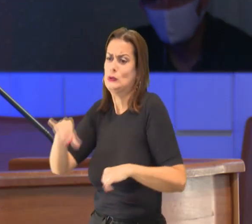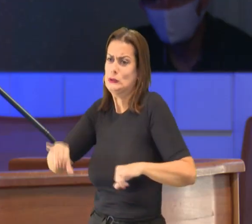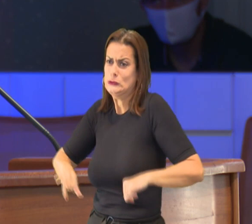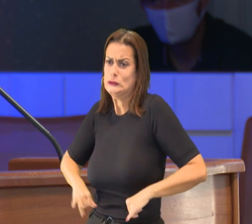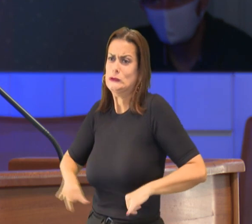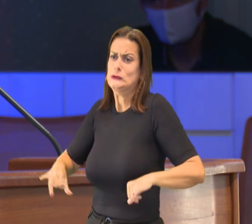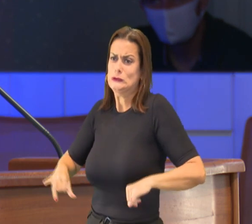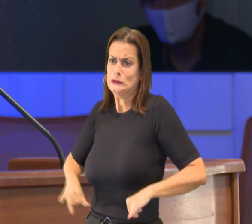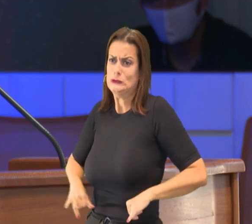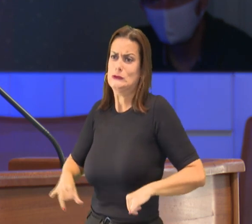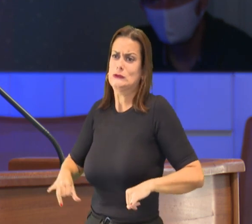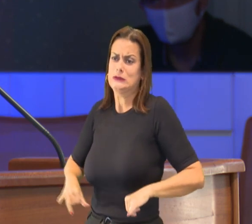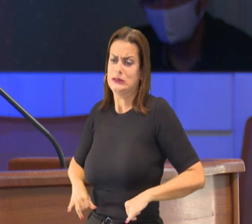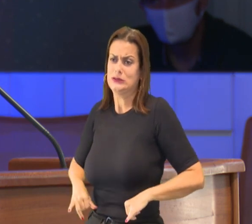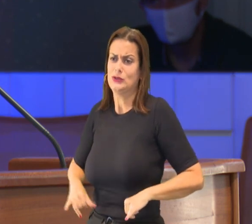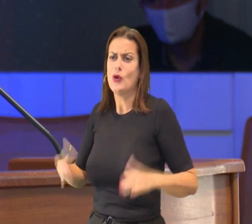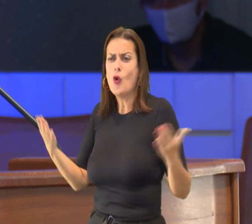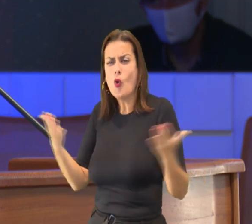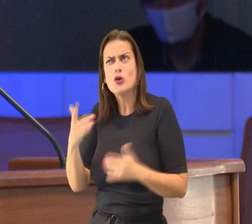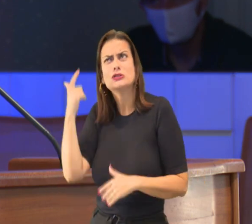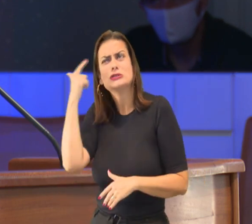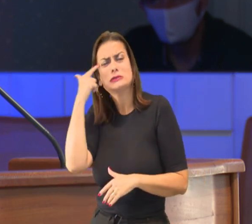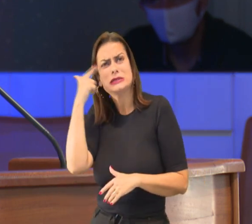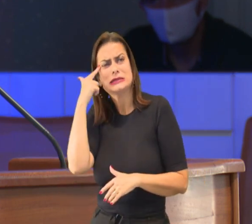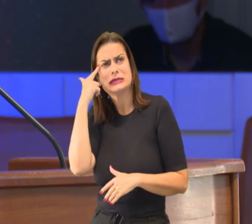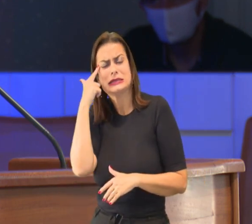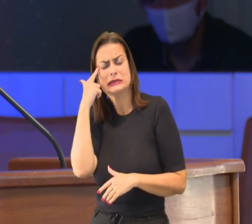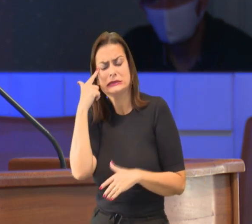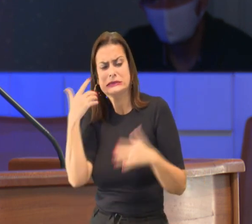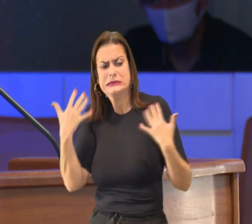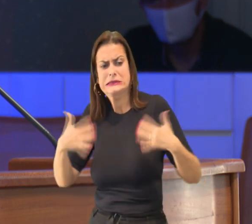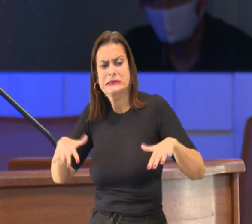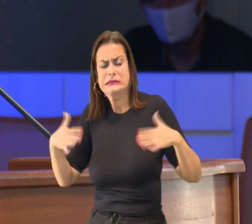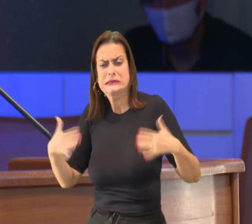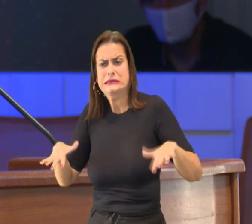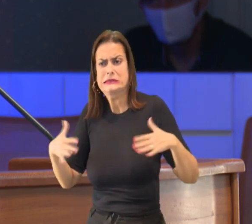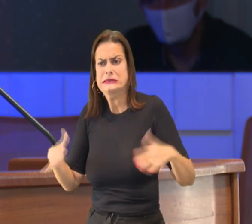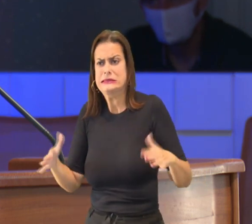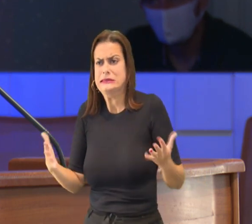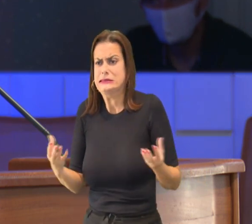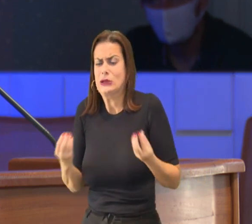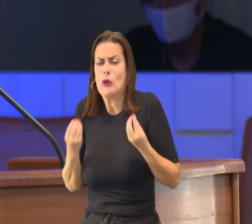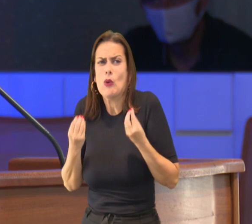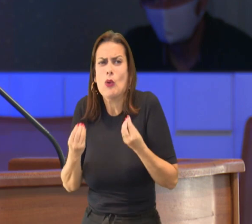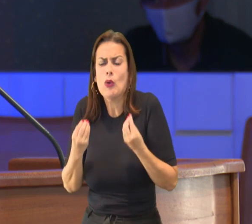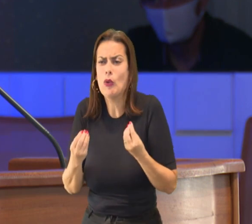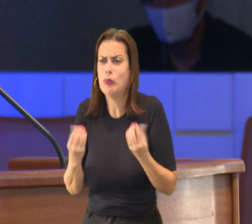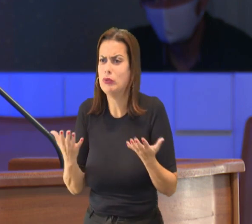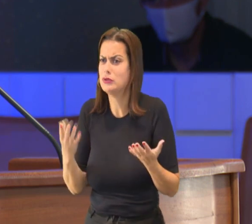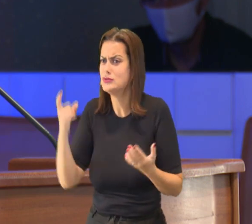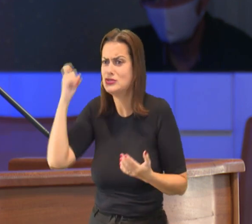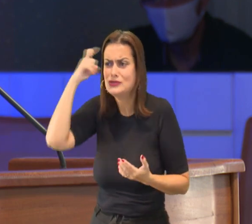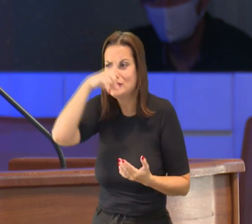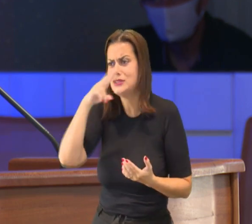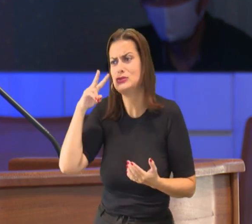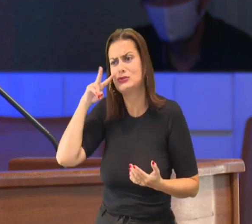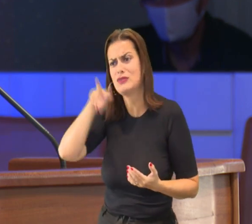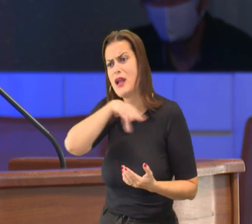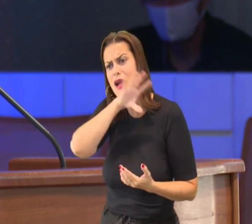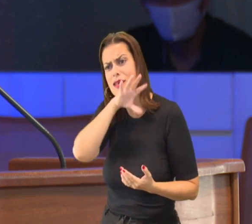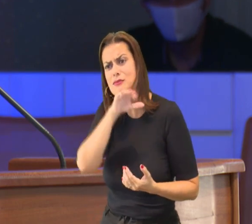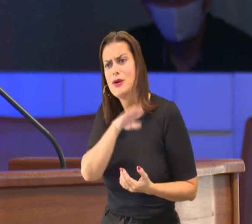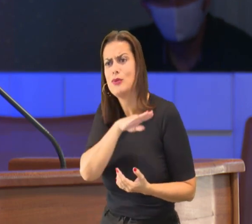e talvez na nossa mentalidade hoje seja alguma coisa até repulsiva. Nós